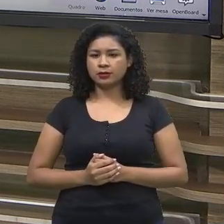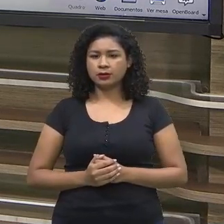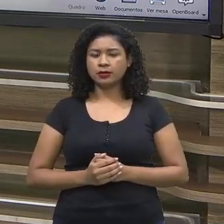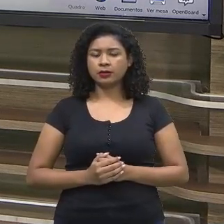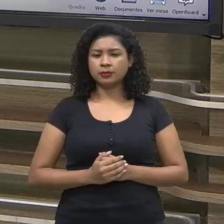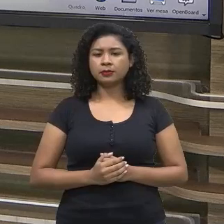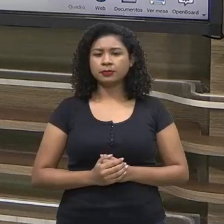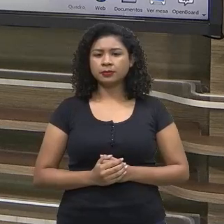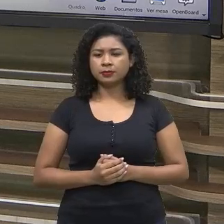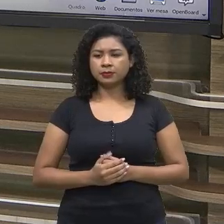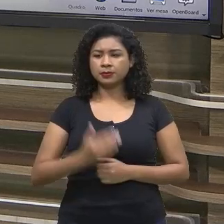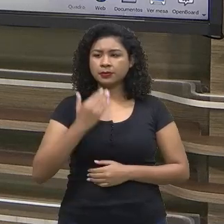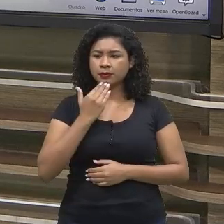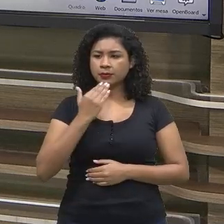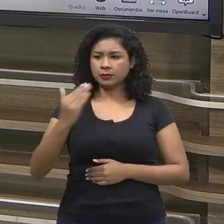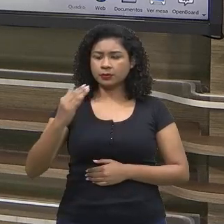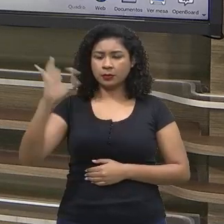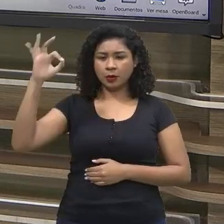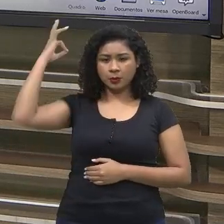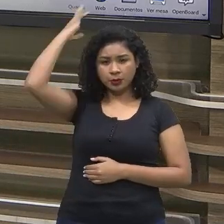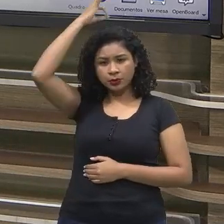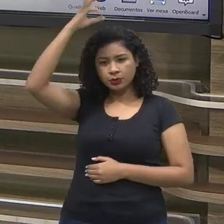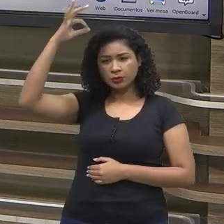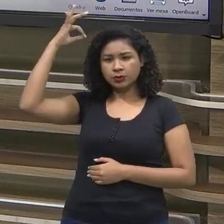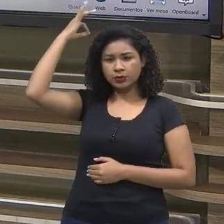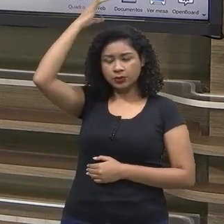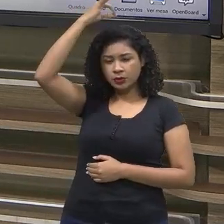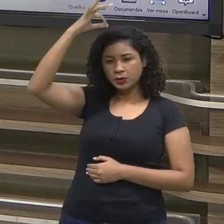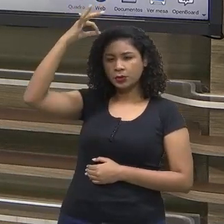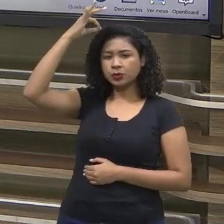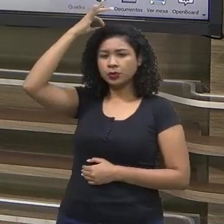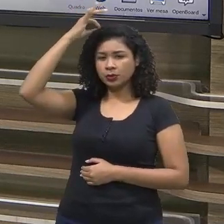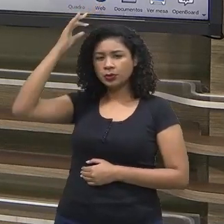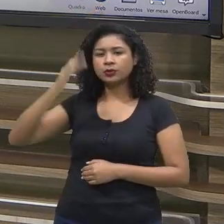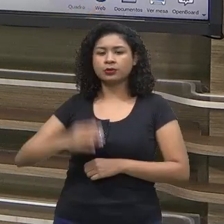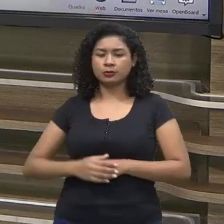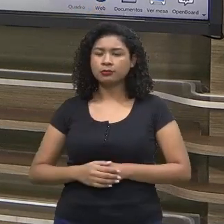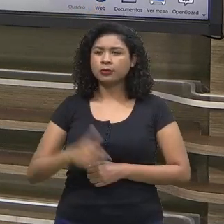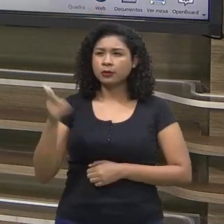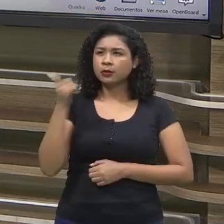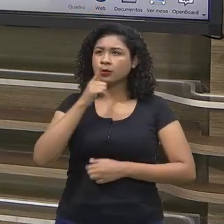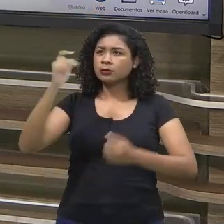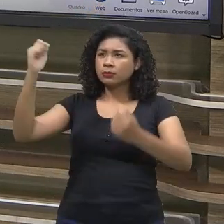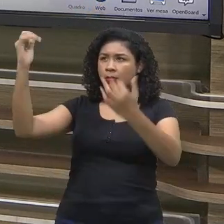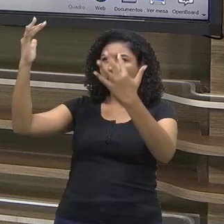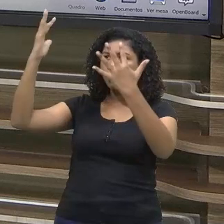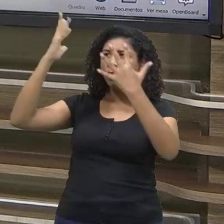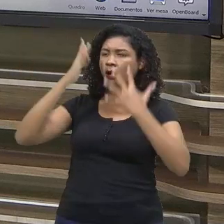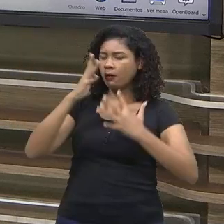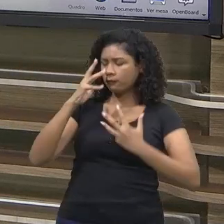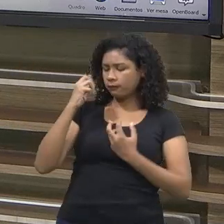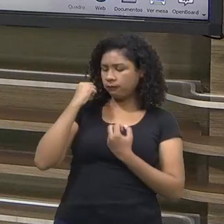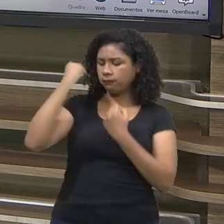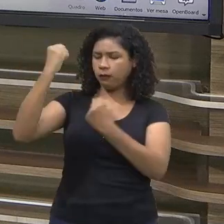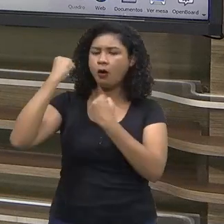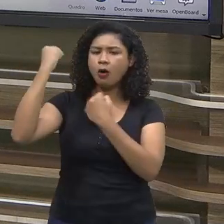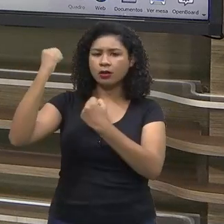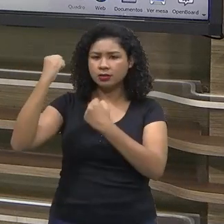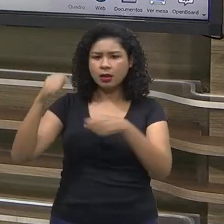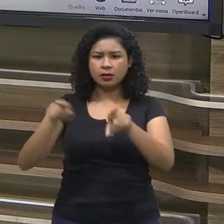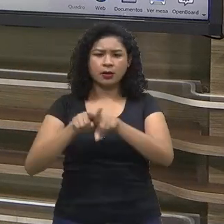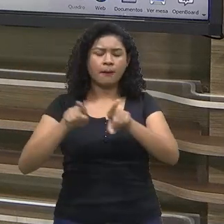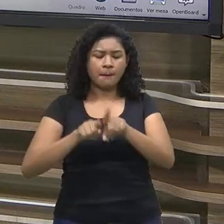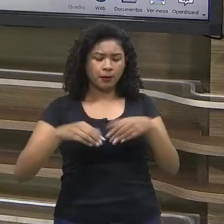então incorporar a energia, né, a força daqueles espíritos, dos animais